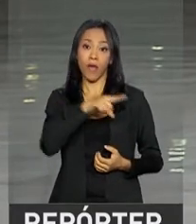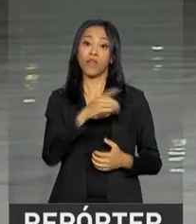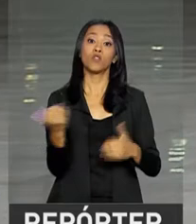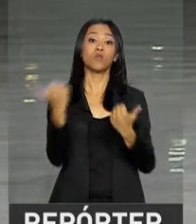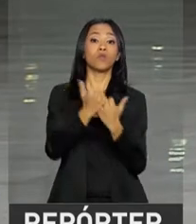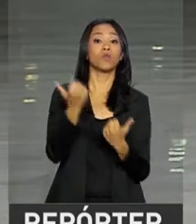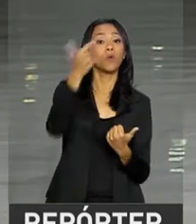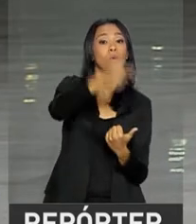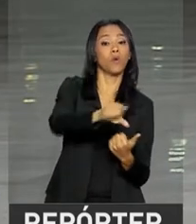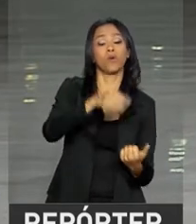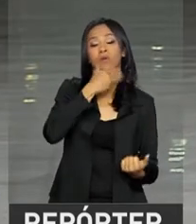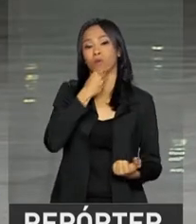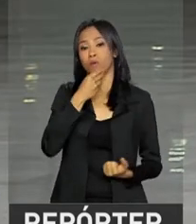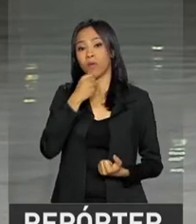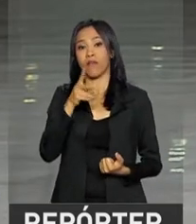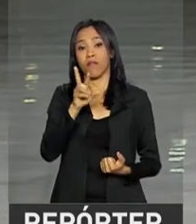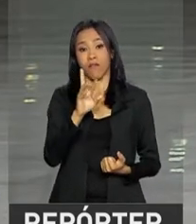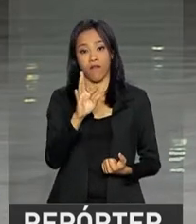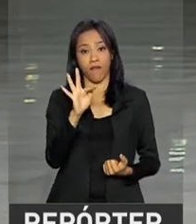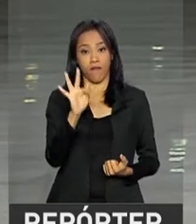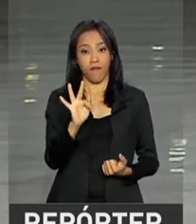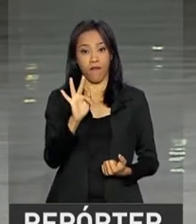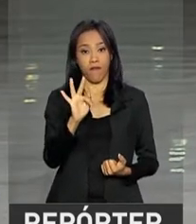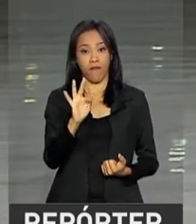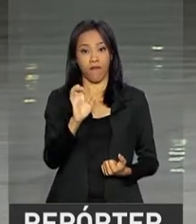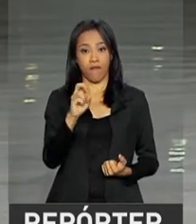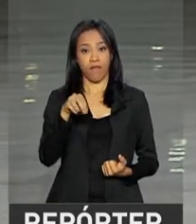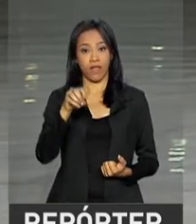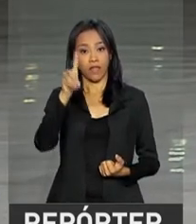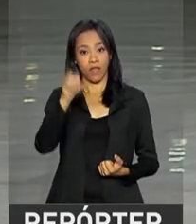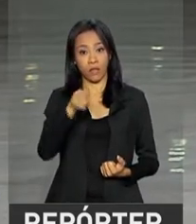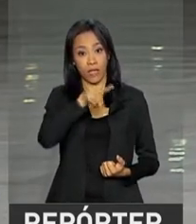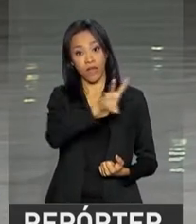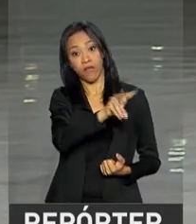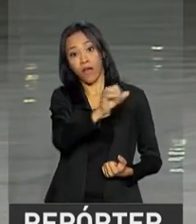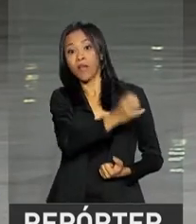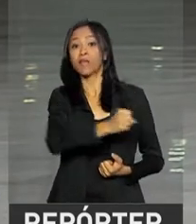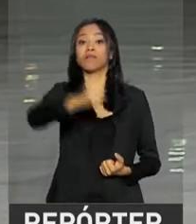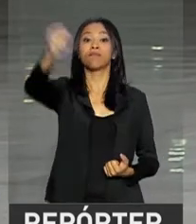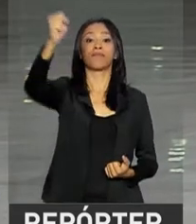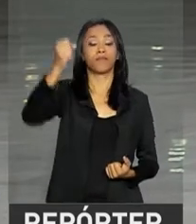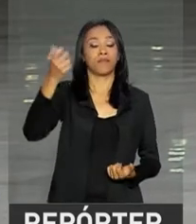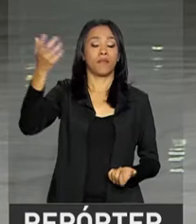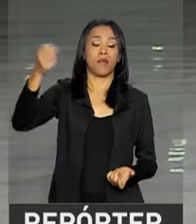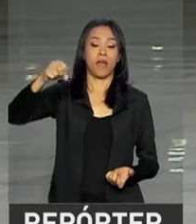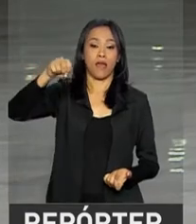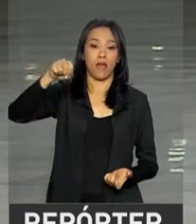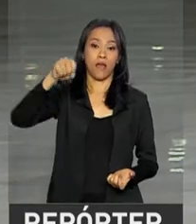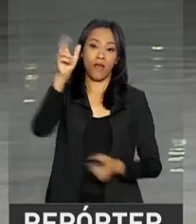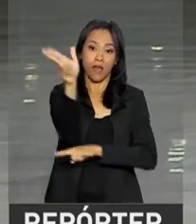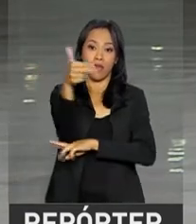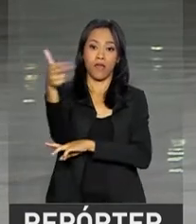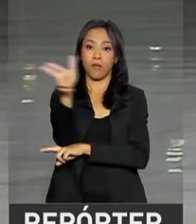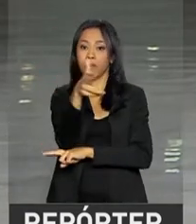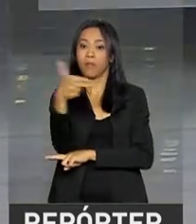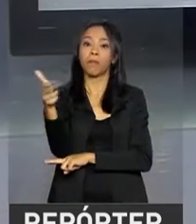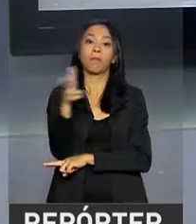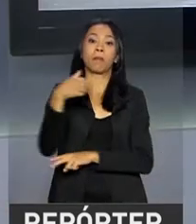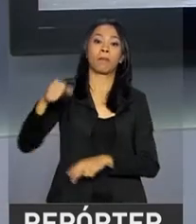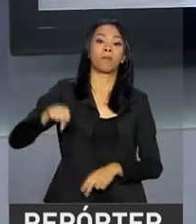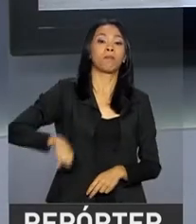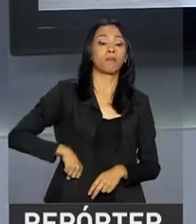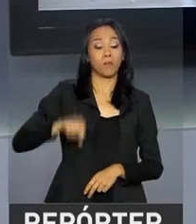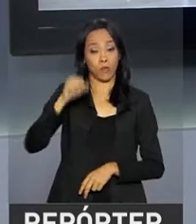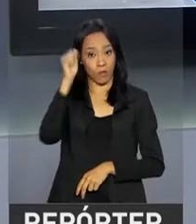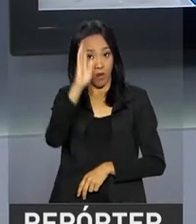segóvia que vai assumir a o posto de adido policial na embaixada do brasil em roma thaissa